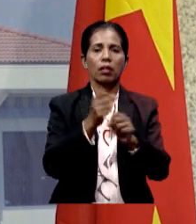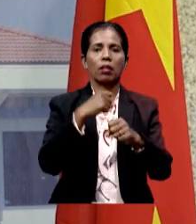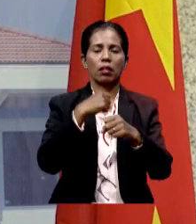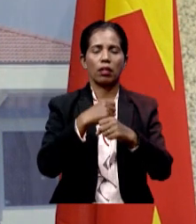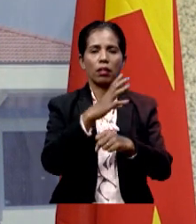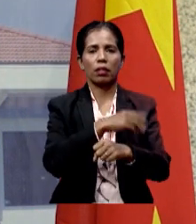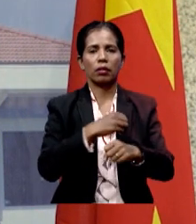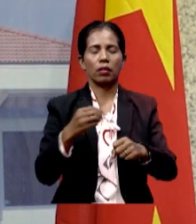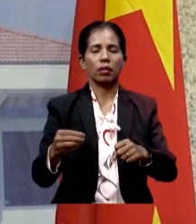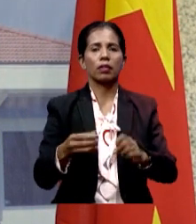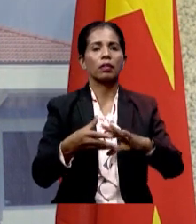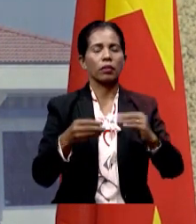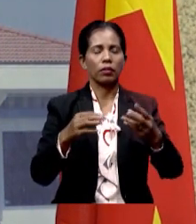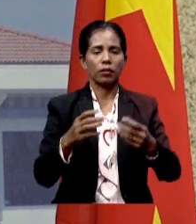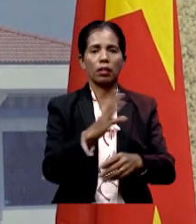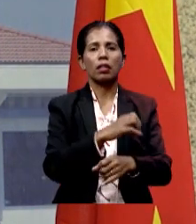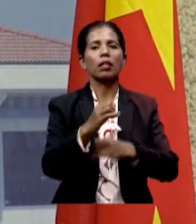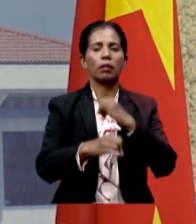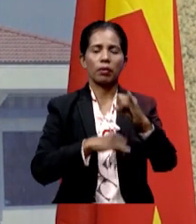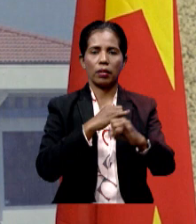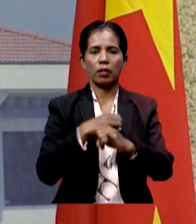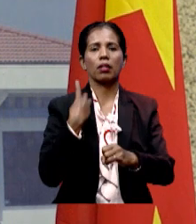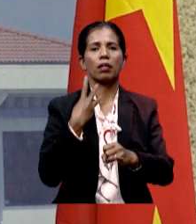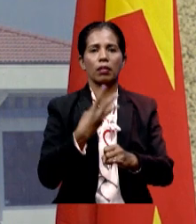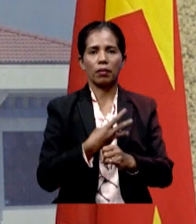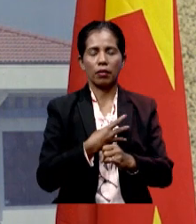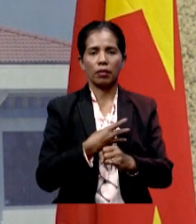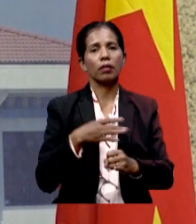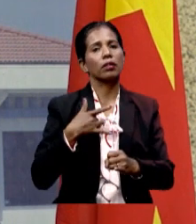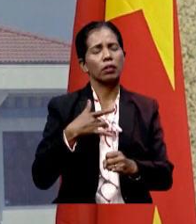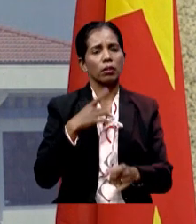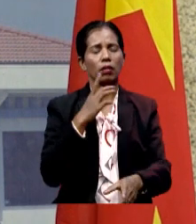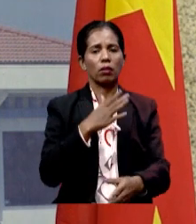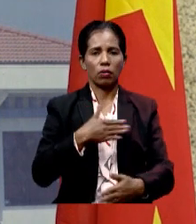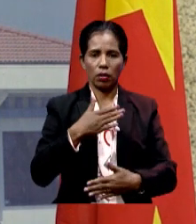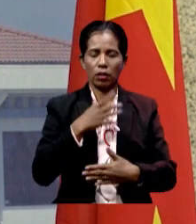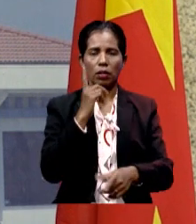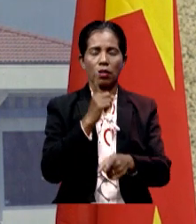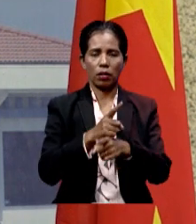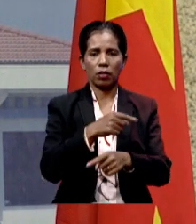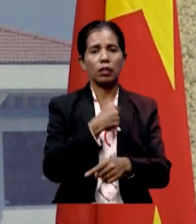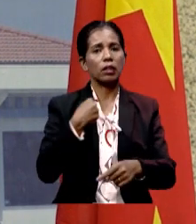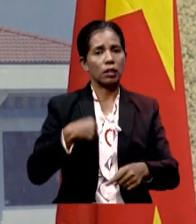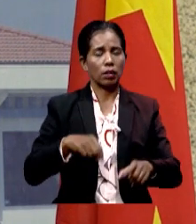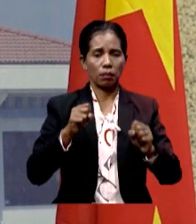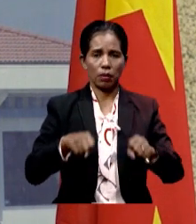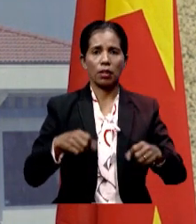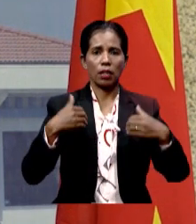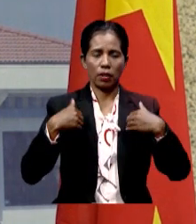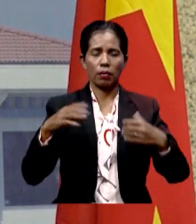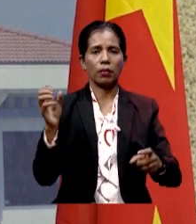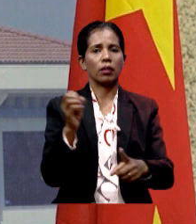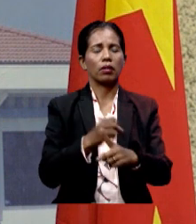restaura nia independência. Amimos sente proud of tebes kata China bele ia oportunidade atu